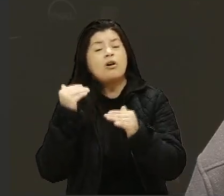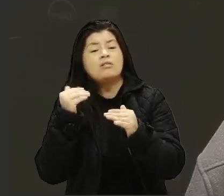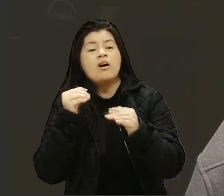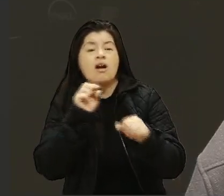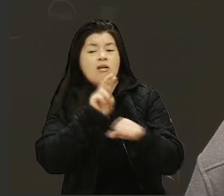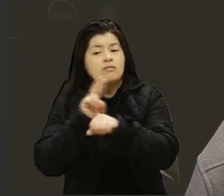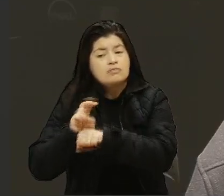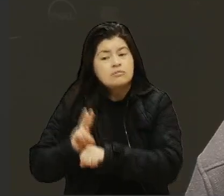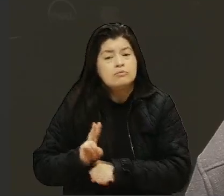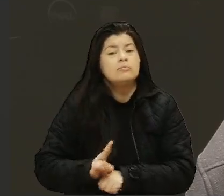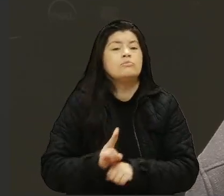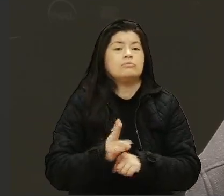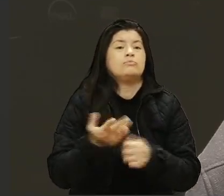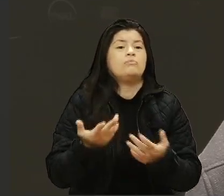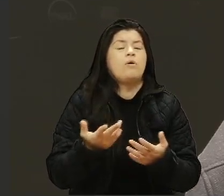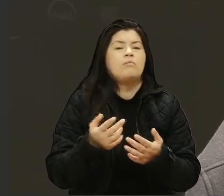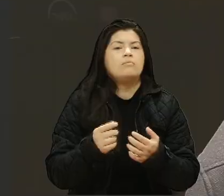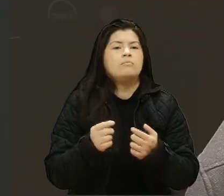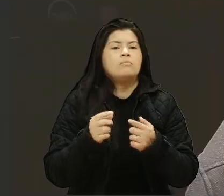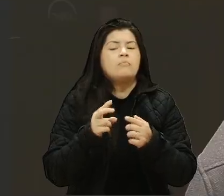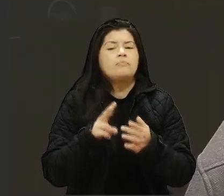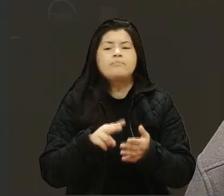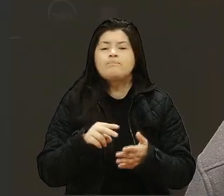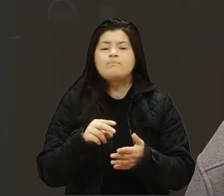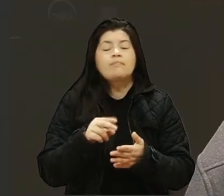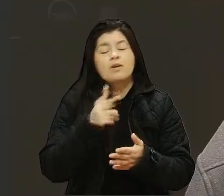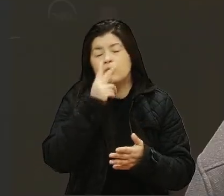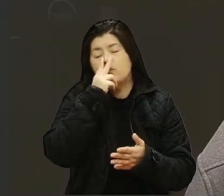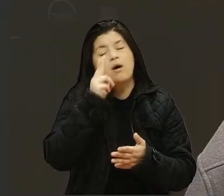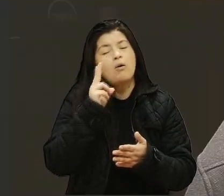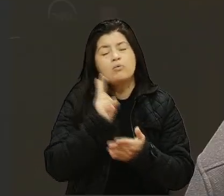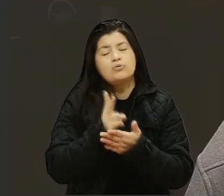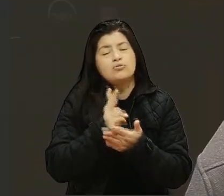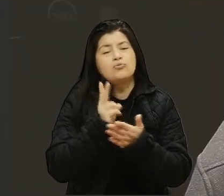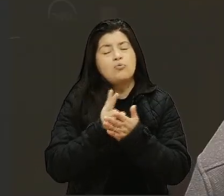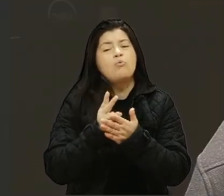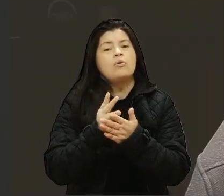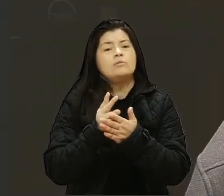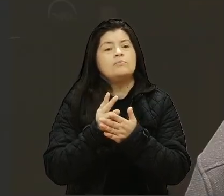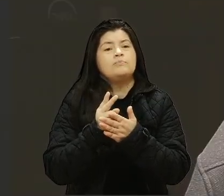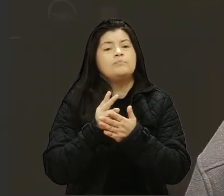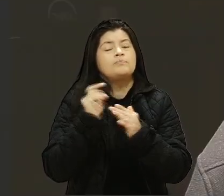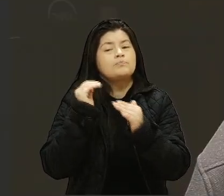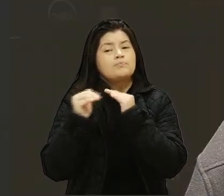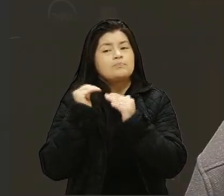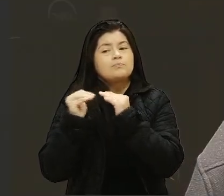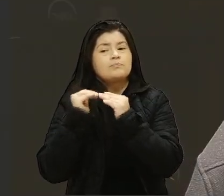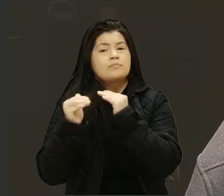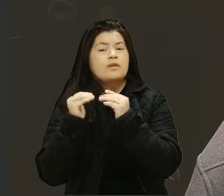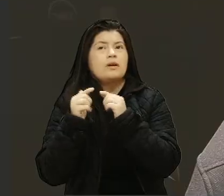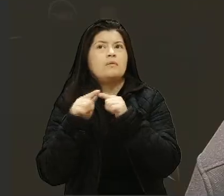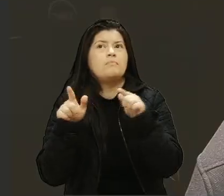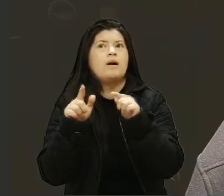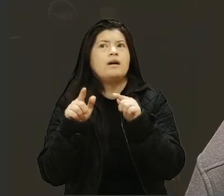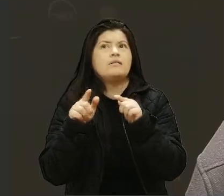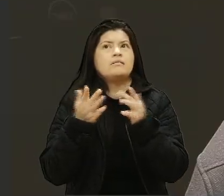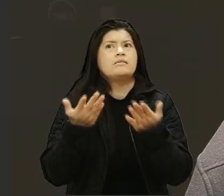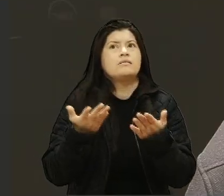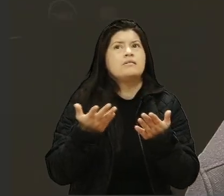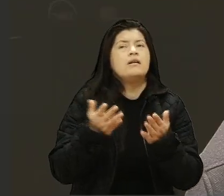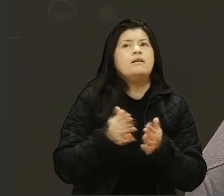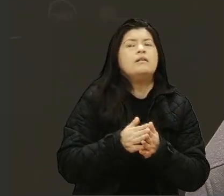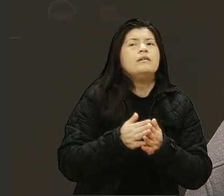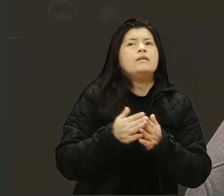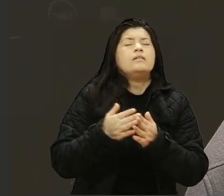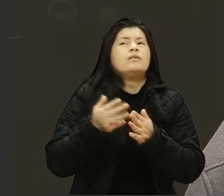e permanecerei discordando, eu entendo que Vossa Excelência não pode responder pelo fato de alguém que não é preposto da senhora.